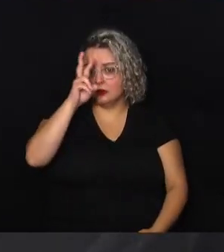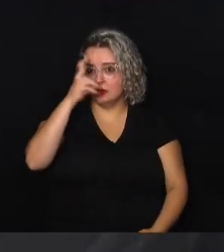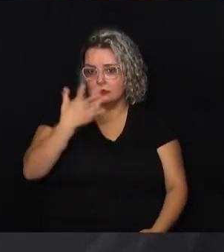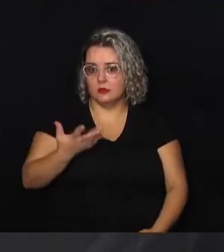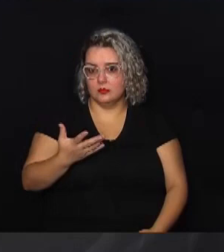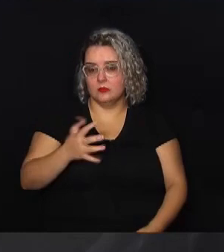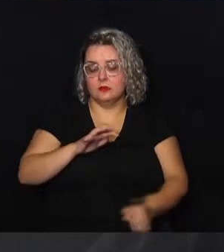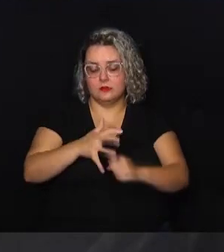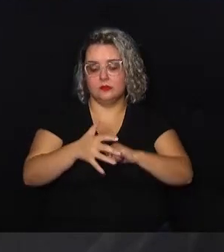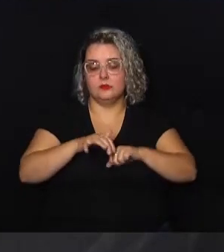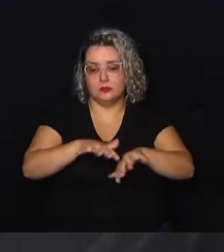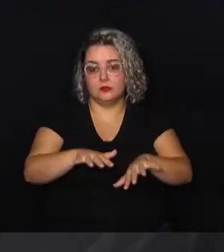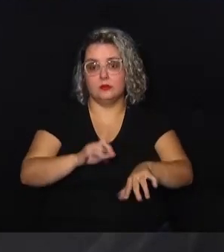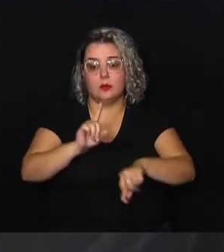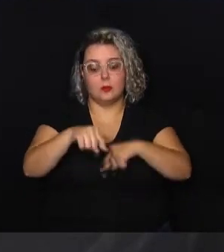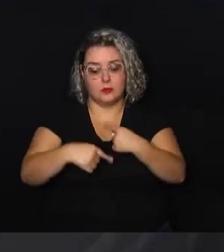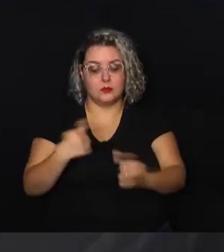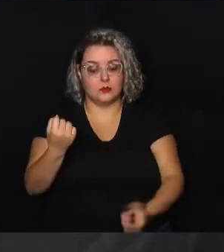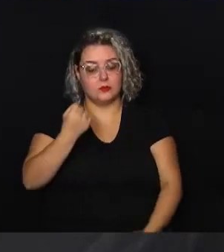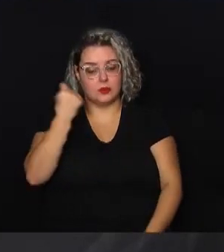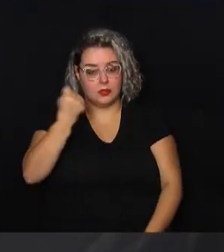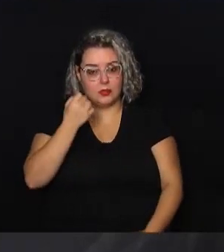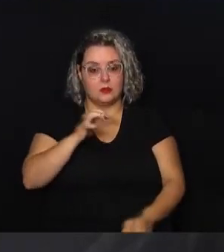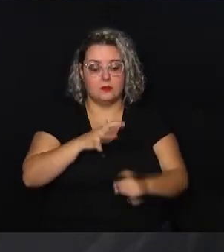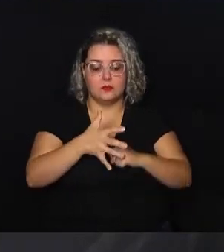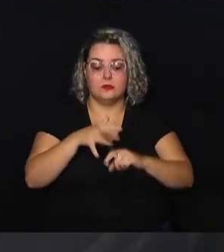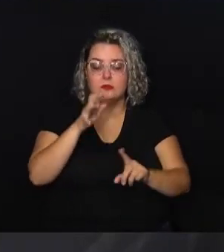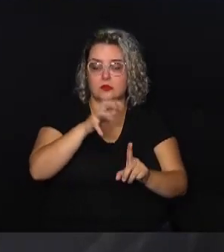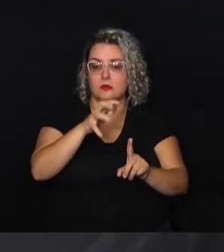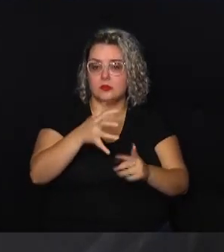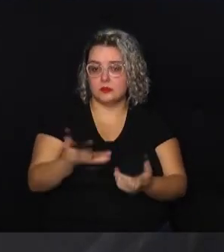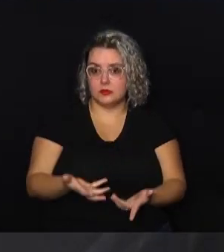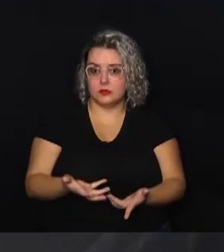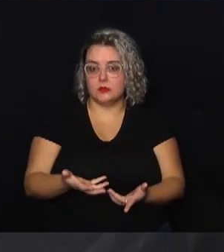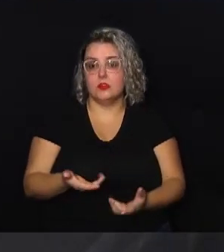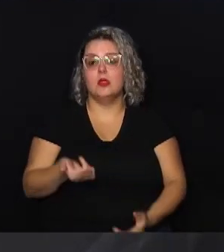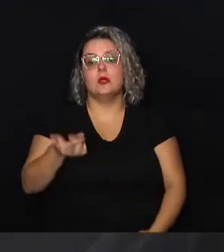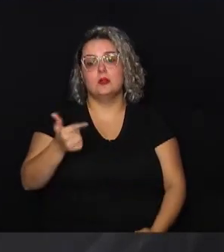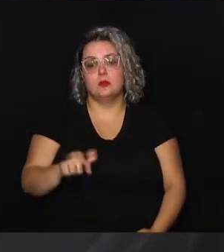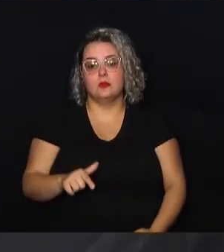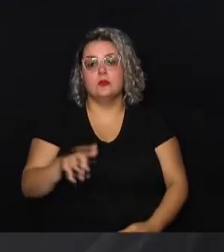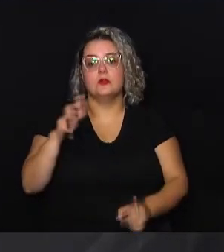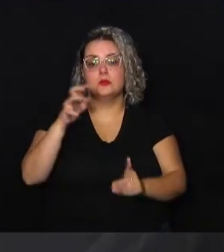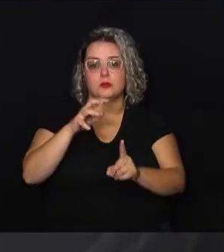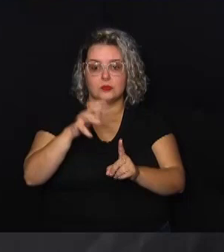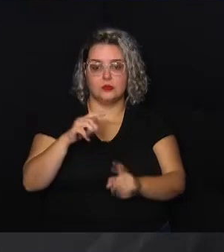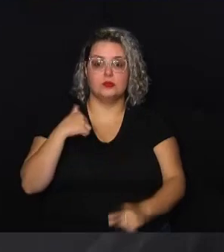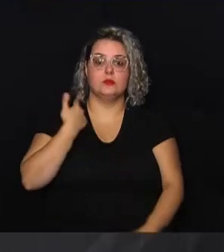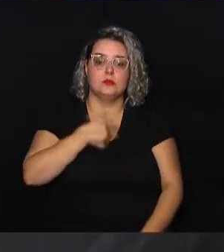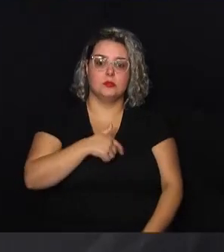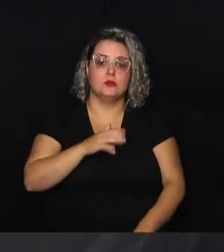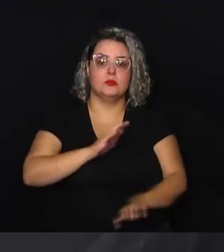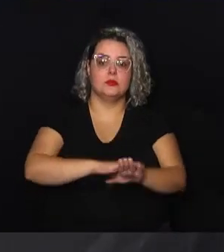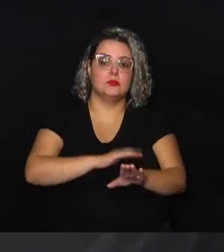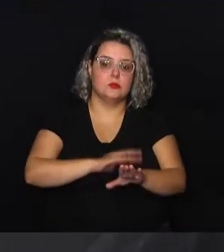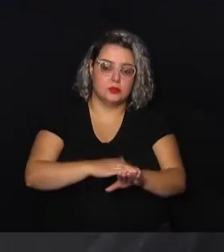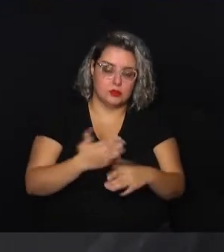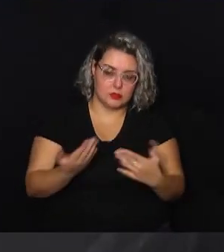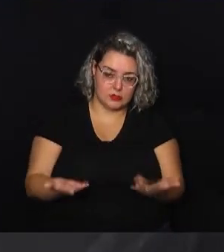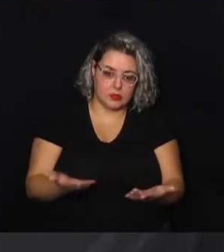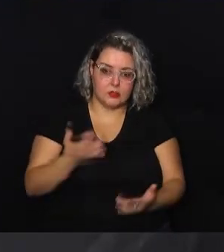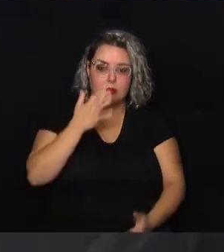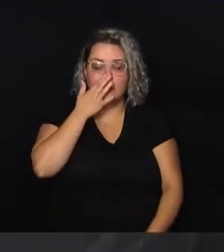Covid com os demais agravos, o quanto isso, de fato, continua impactando nas nossas ações,